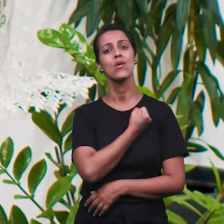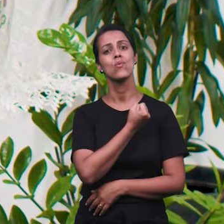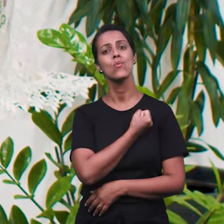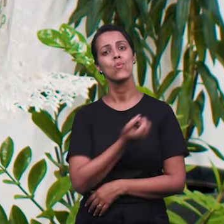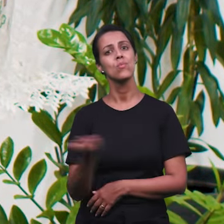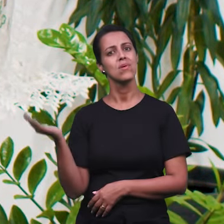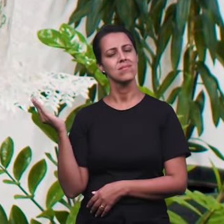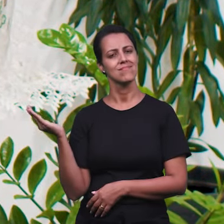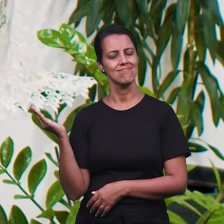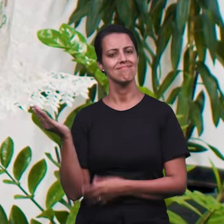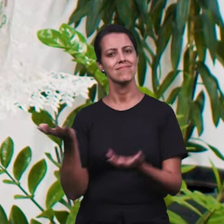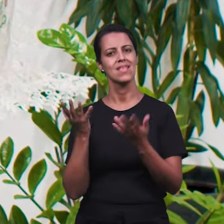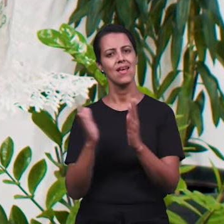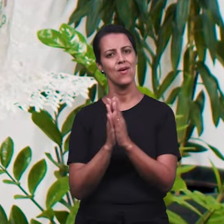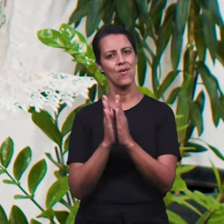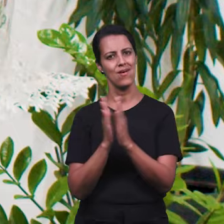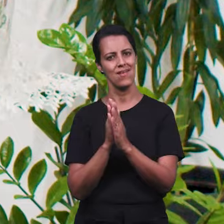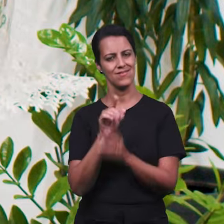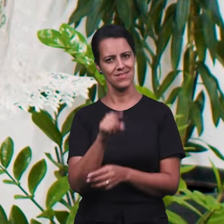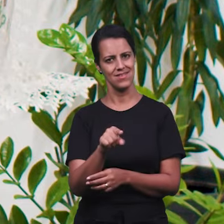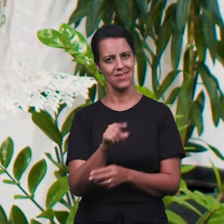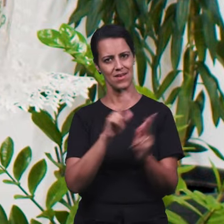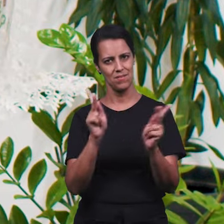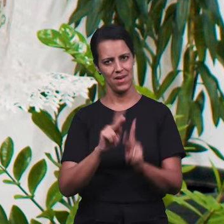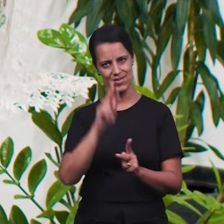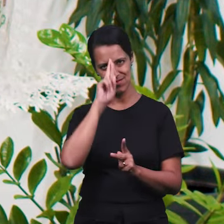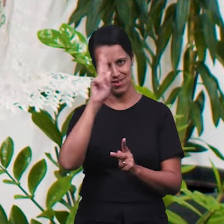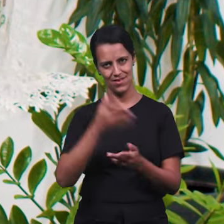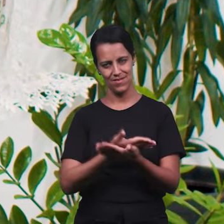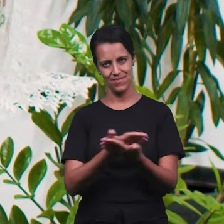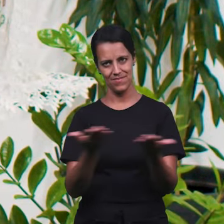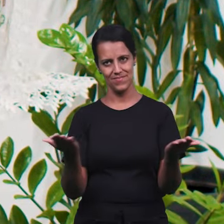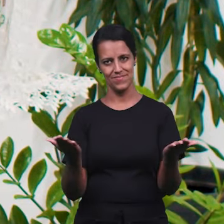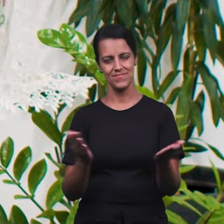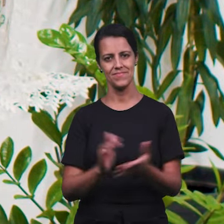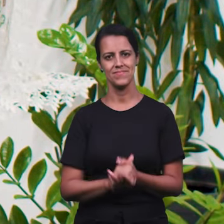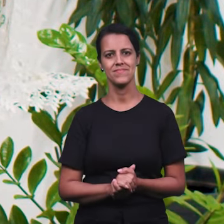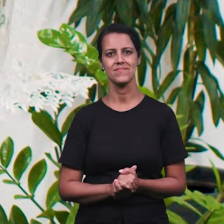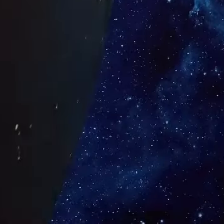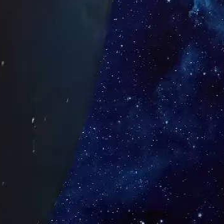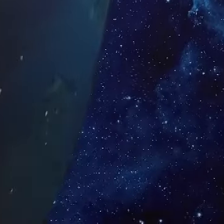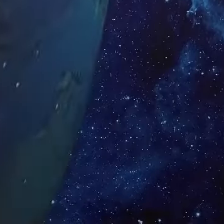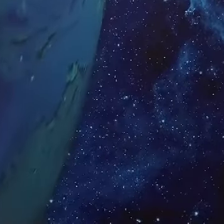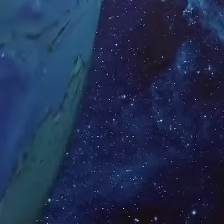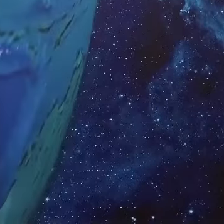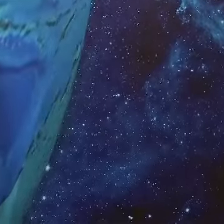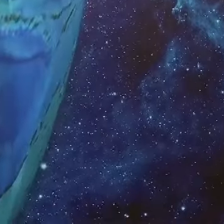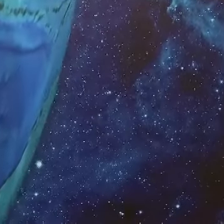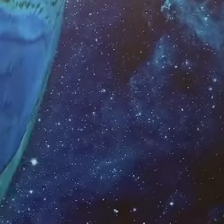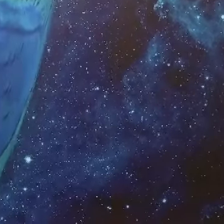aparecendo na sua tela e estamos à disposição para orar por você a paz do senhor a todos